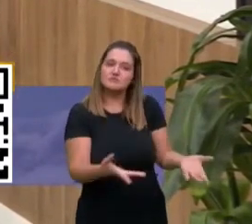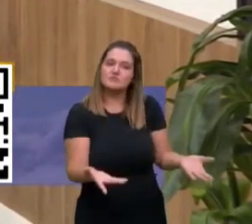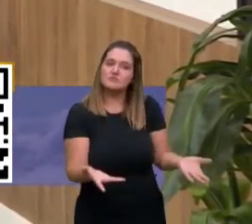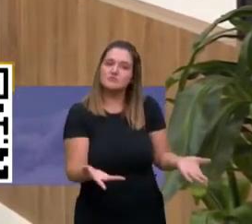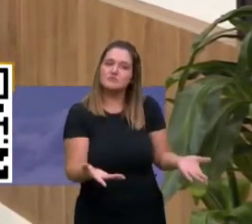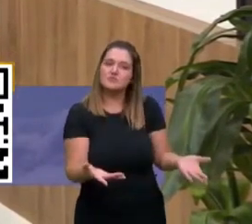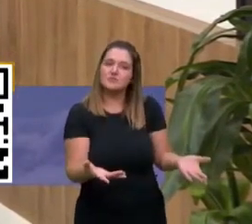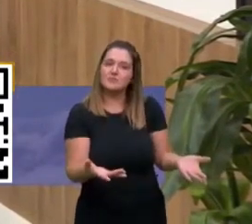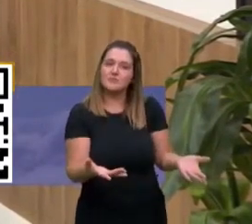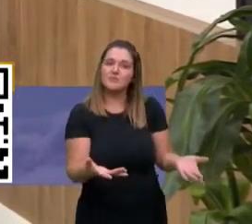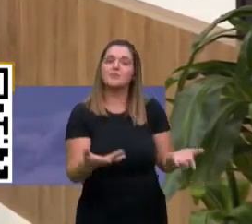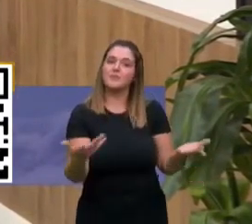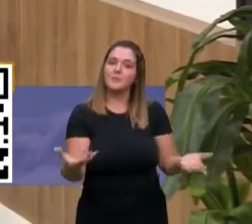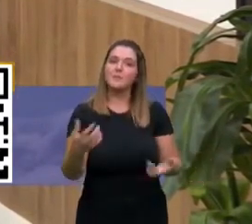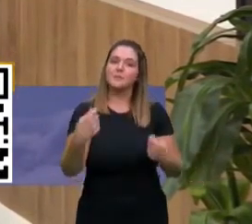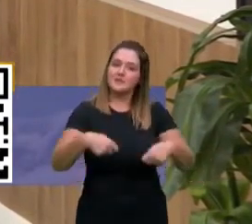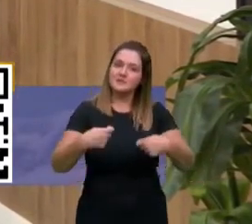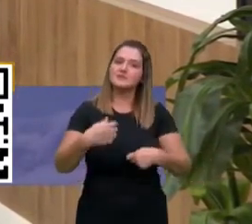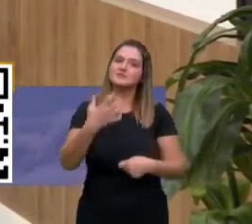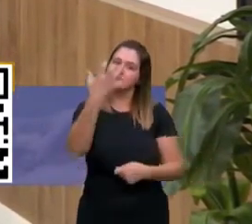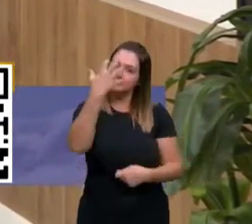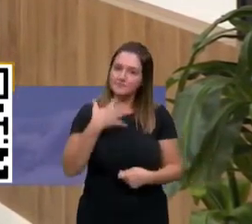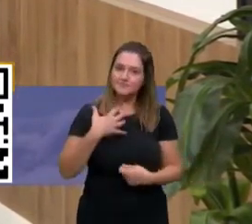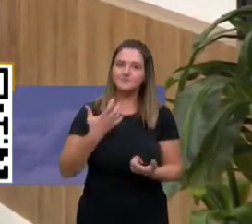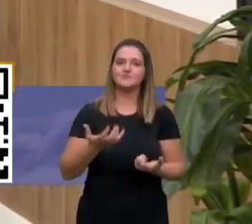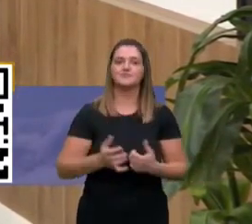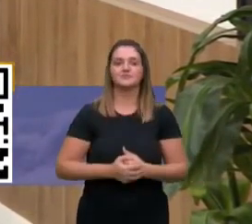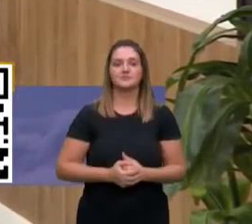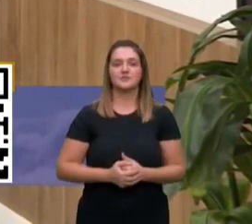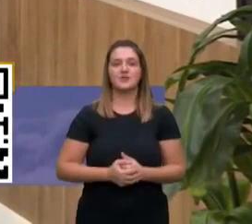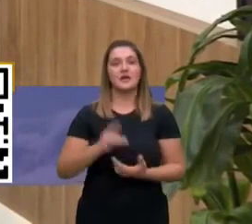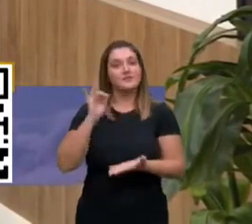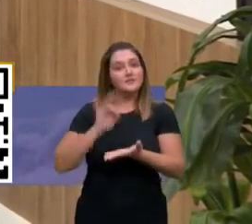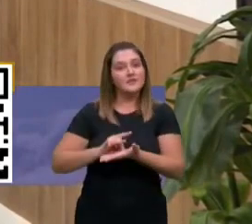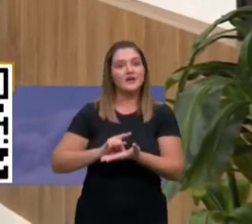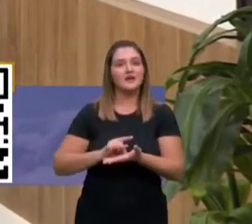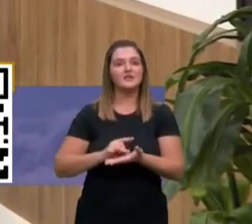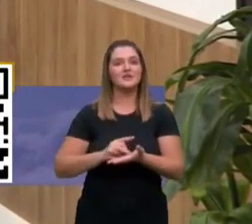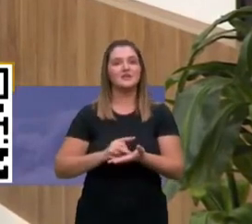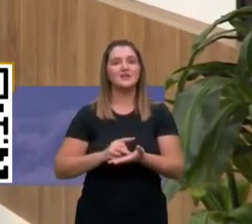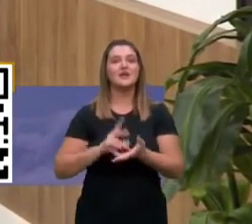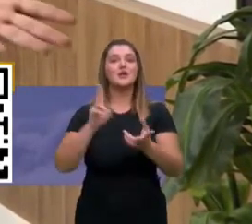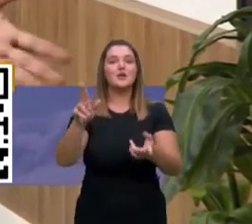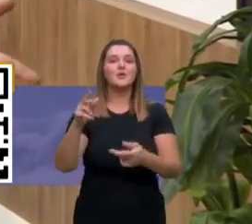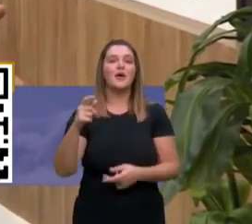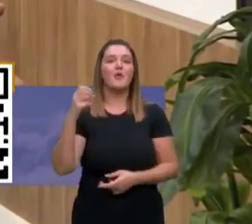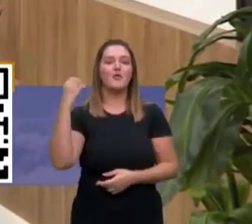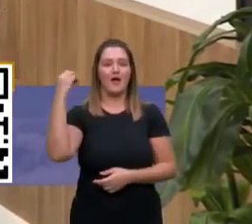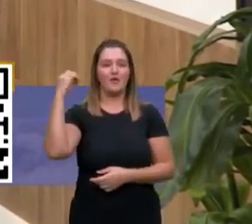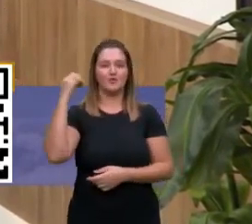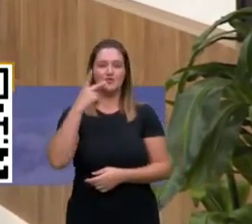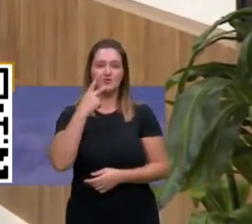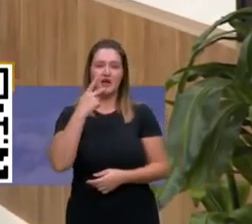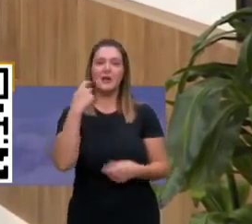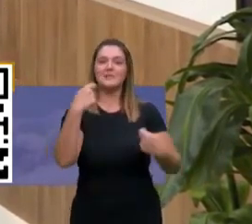Entendeu? Agora, tem que ser sincero. Entendeu? Como diz o gaúcho, tem que ser faca na bota,